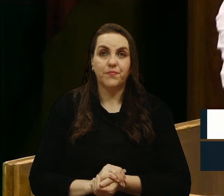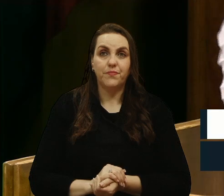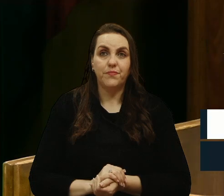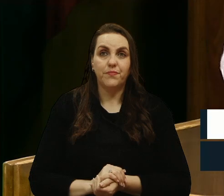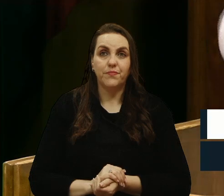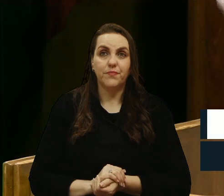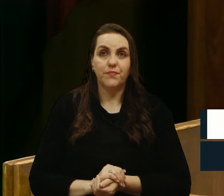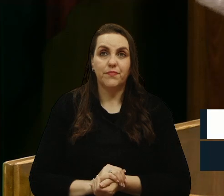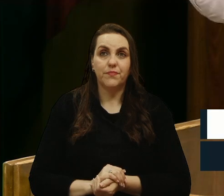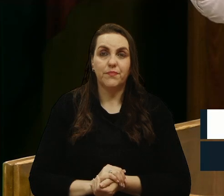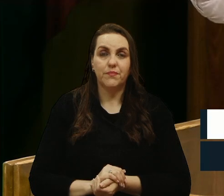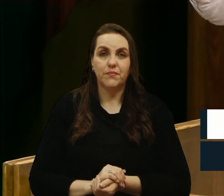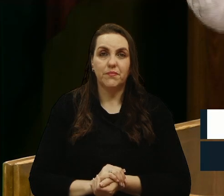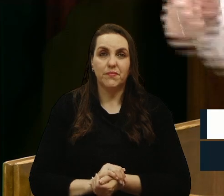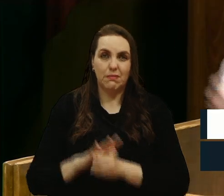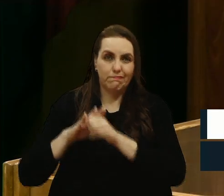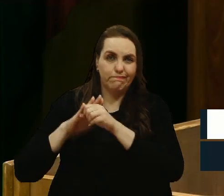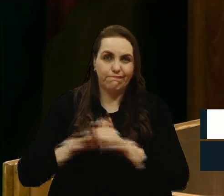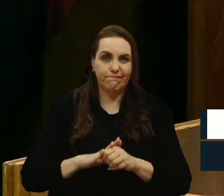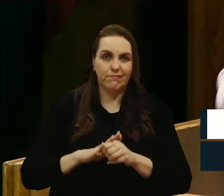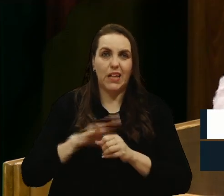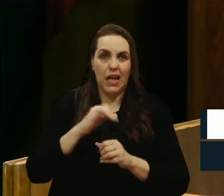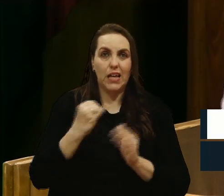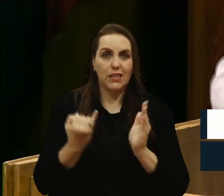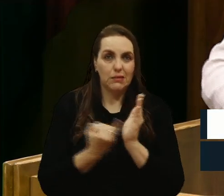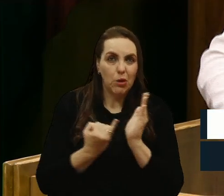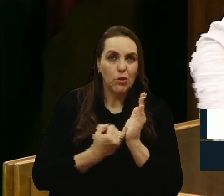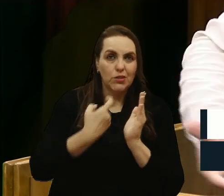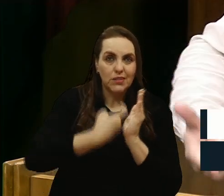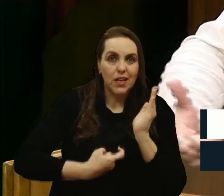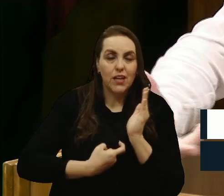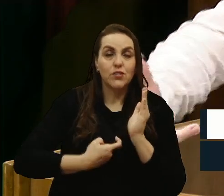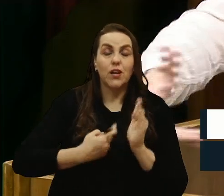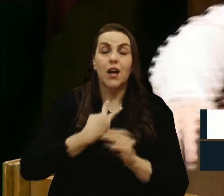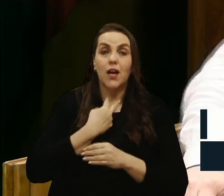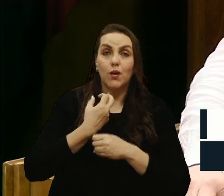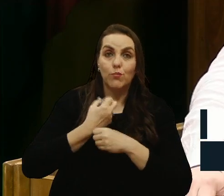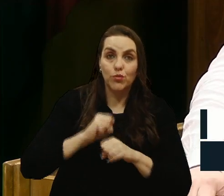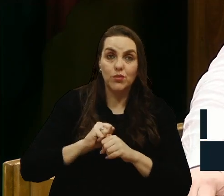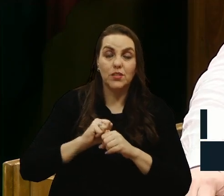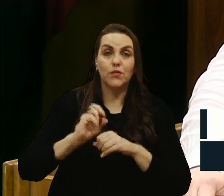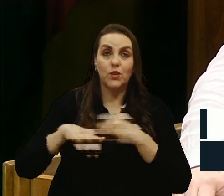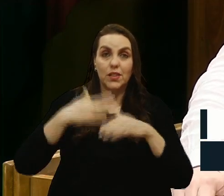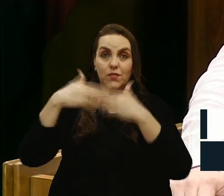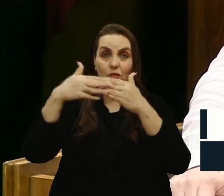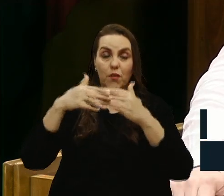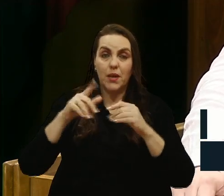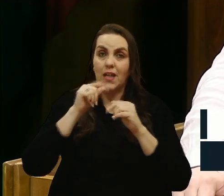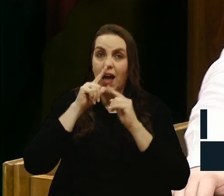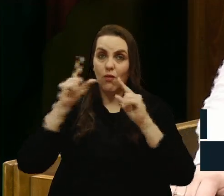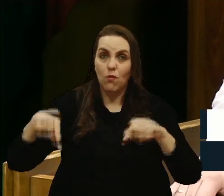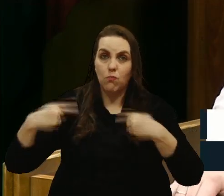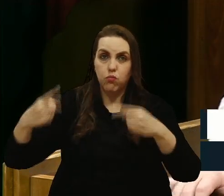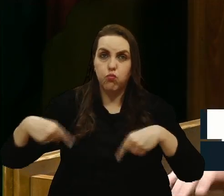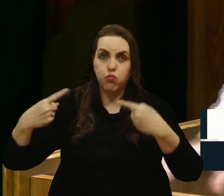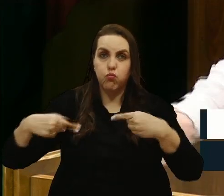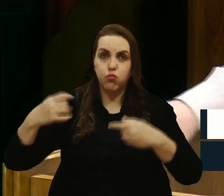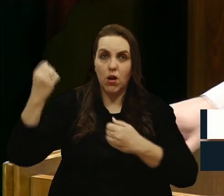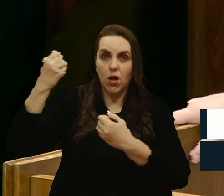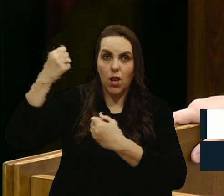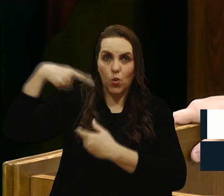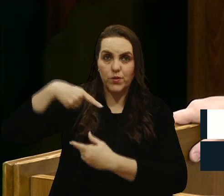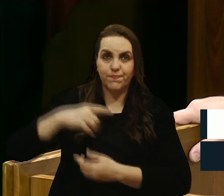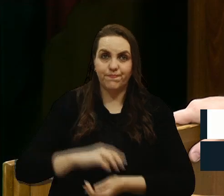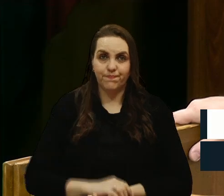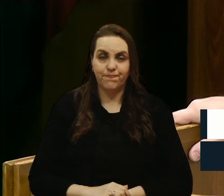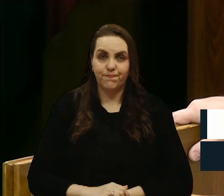defendermos um arroxo no orçamento que impede o investimento em desenvolvimento hidrológico. Uma parte, vereador. Vereador Jack,